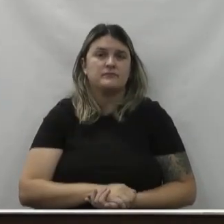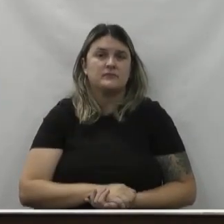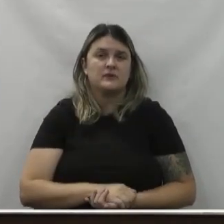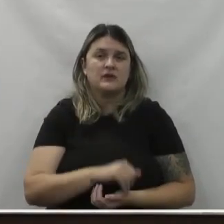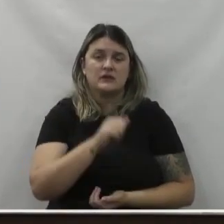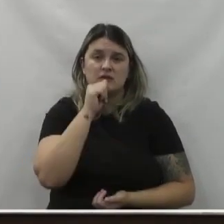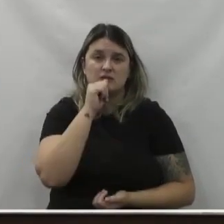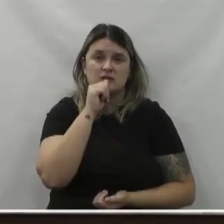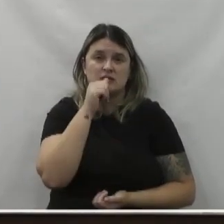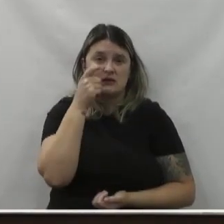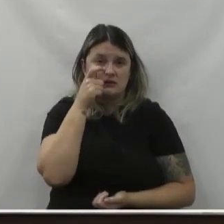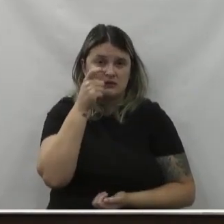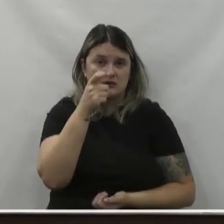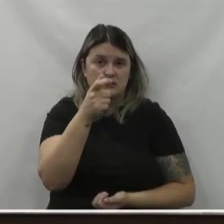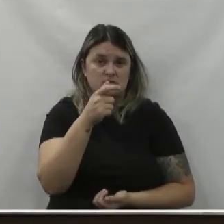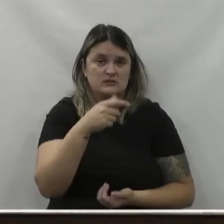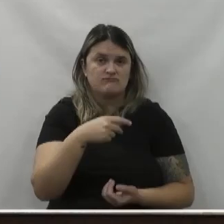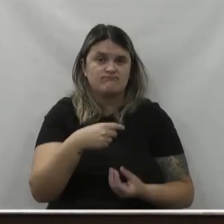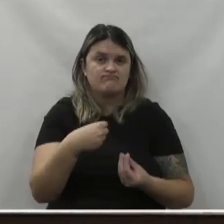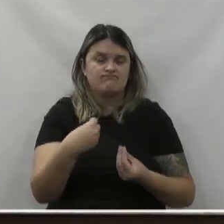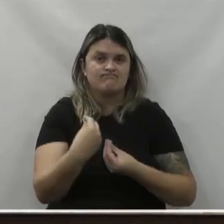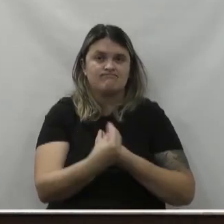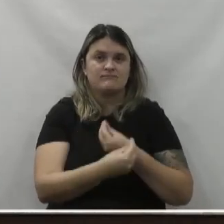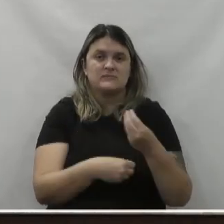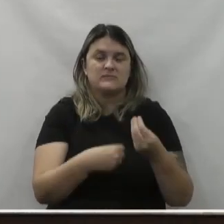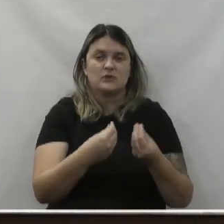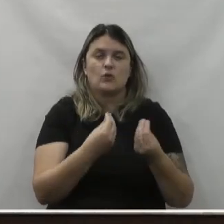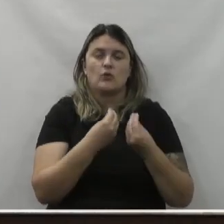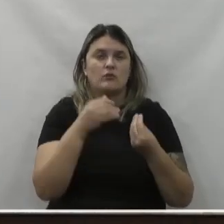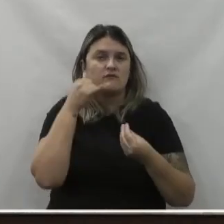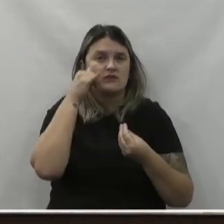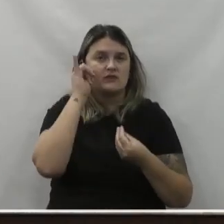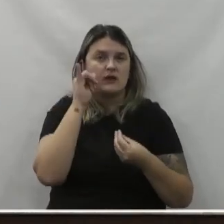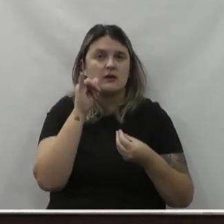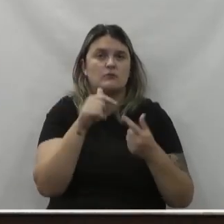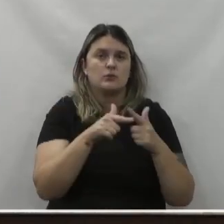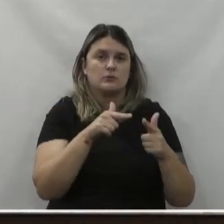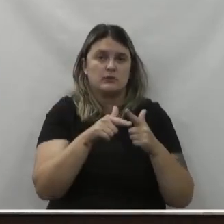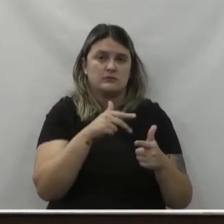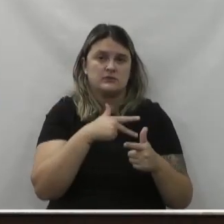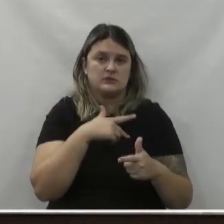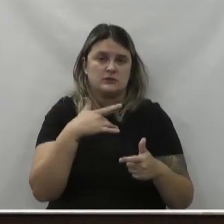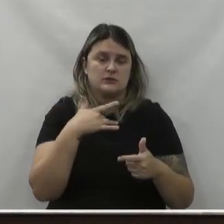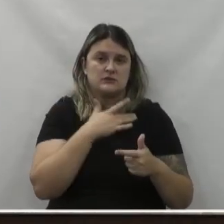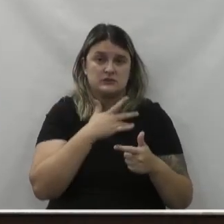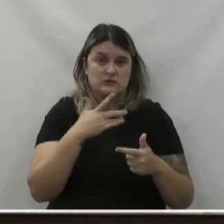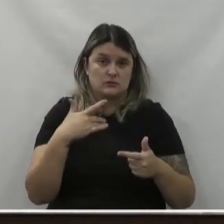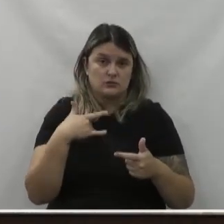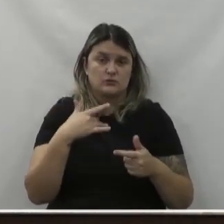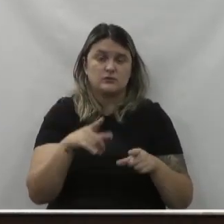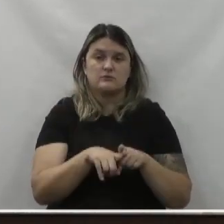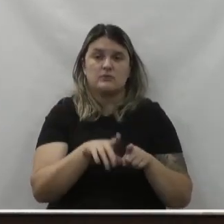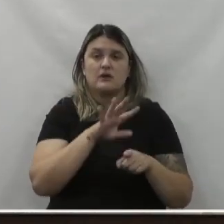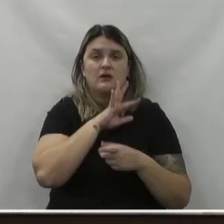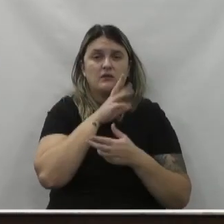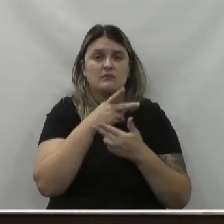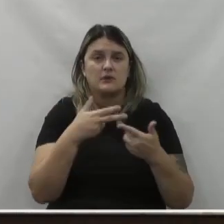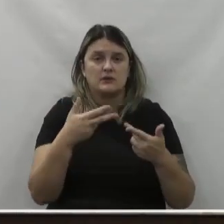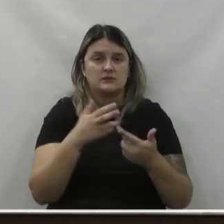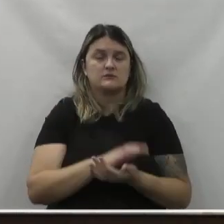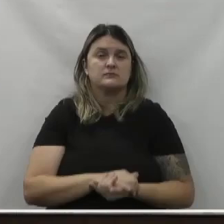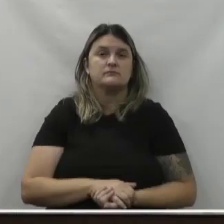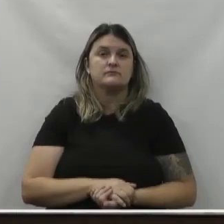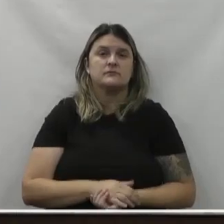ainda o interesse público envolvido na proteção da saúde e da tranquilidade da população e dos animais,